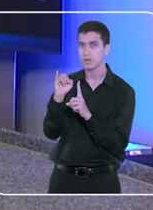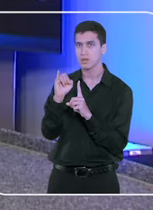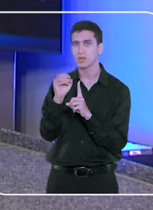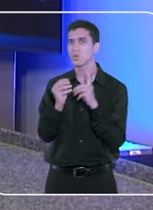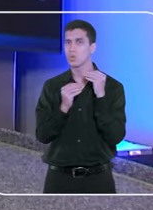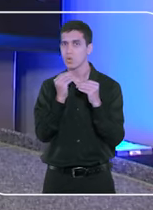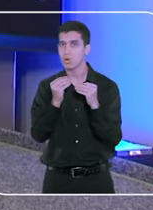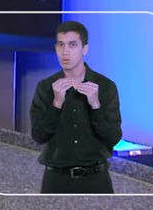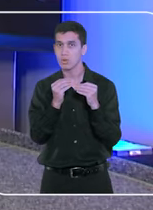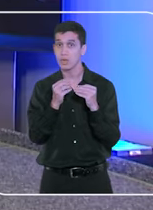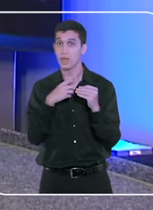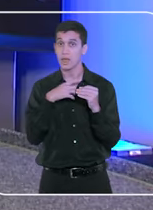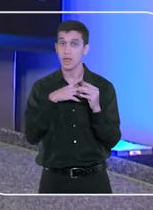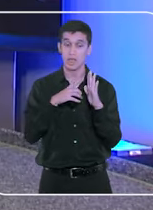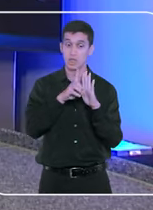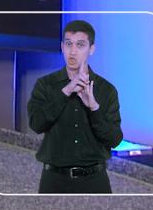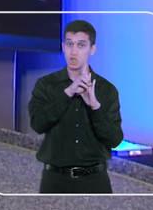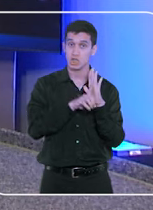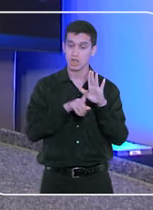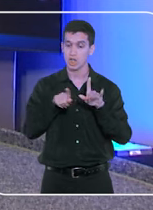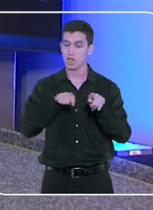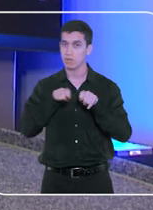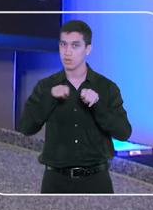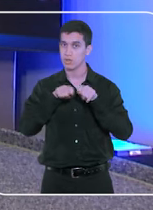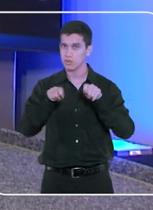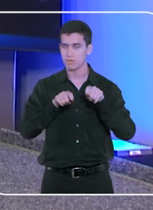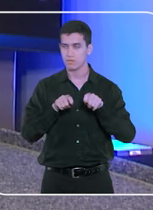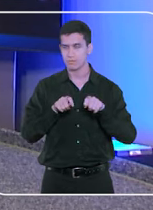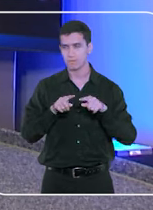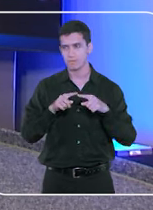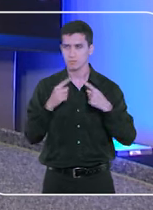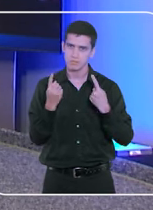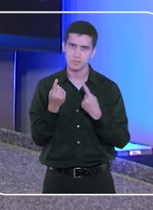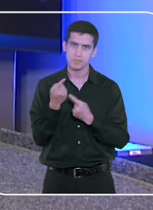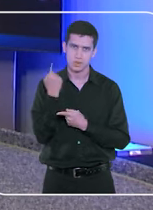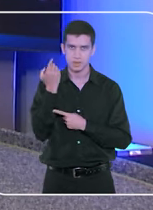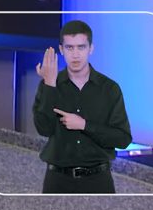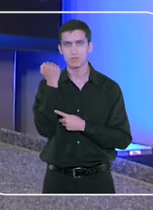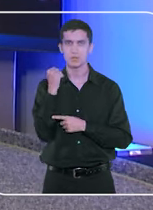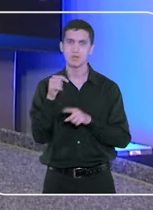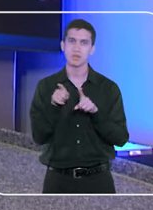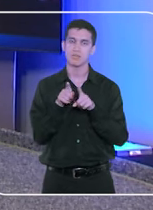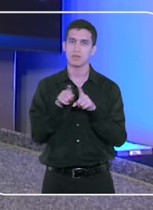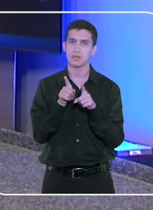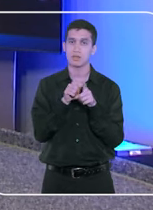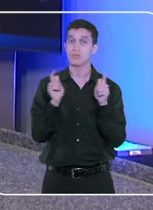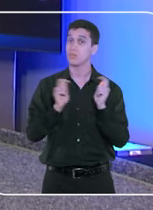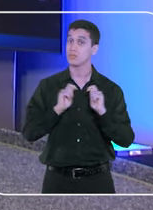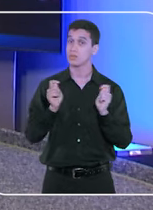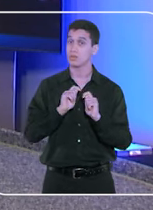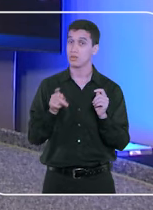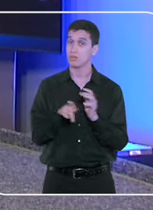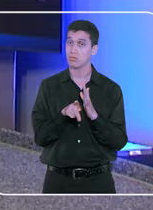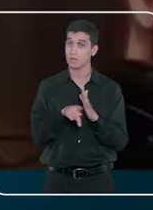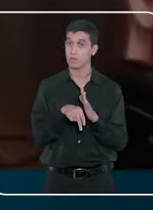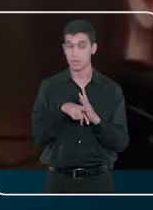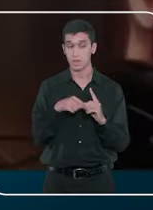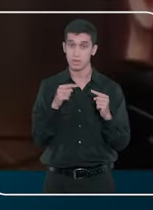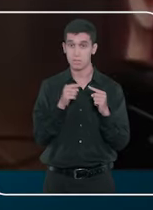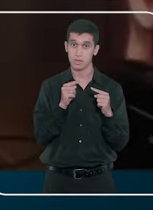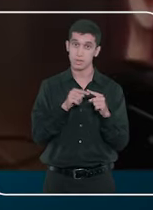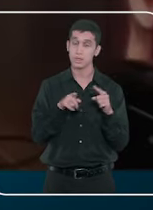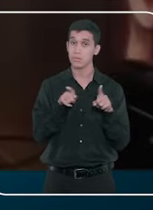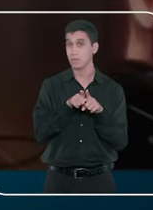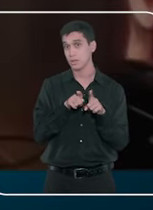chamado direito administrativo, embora nós saibamos também da possibilidade de sua aplicação